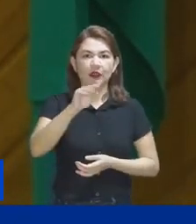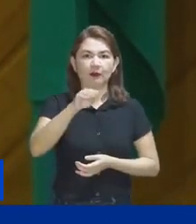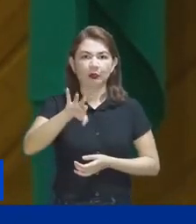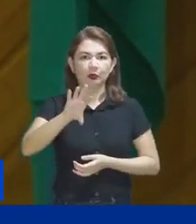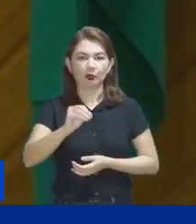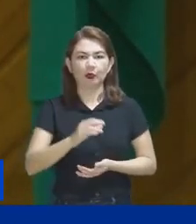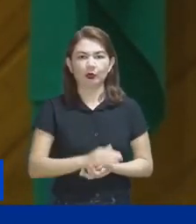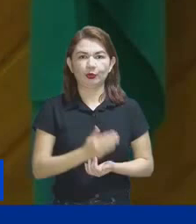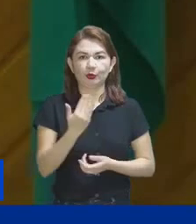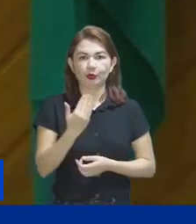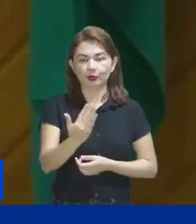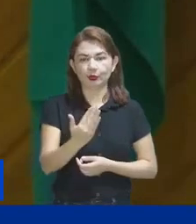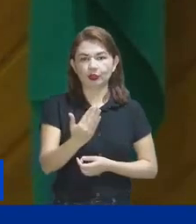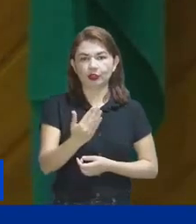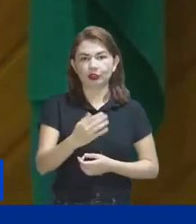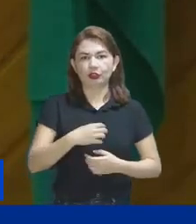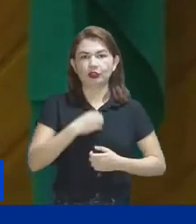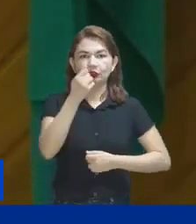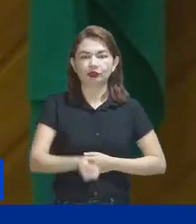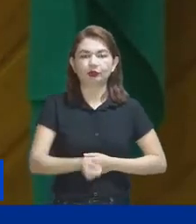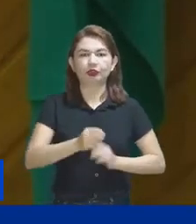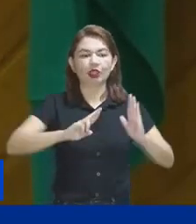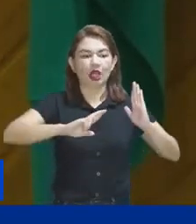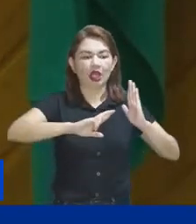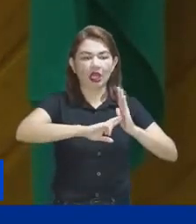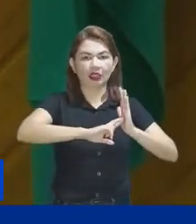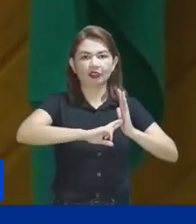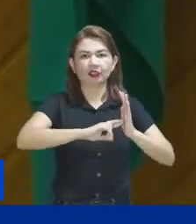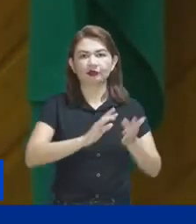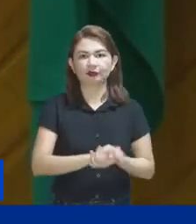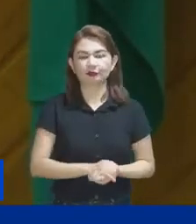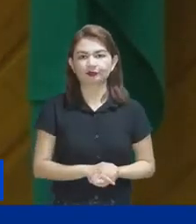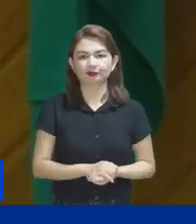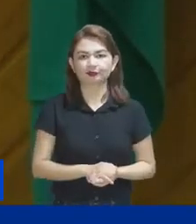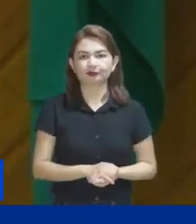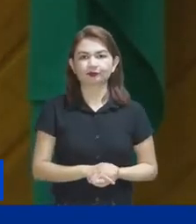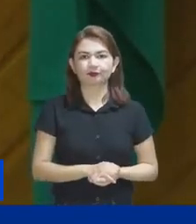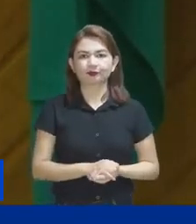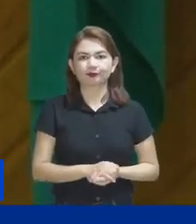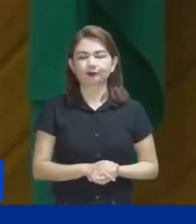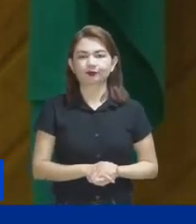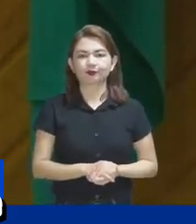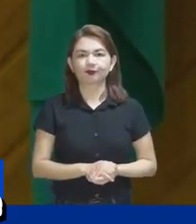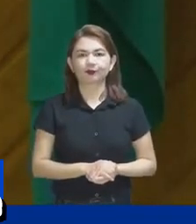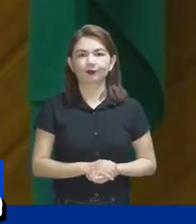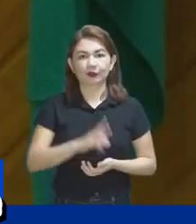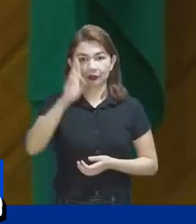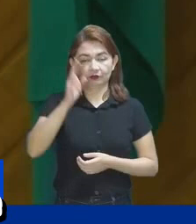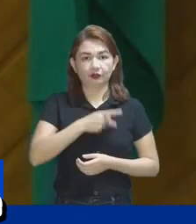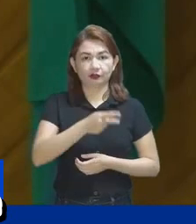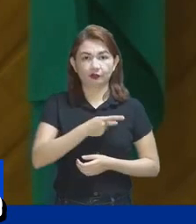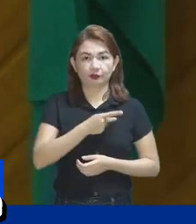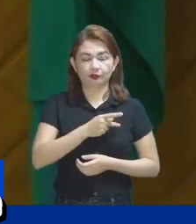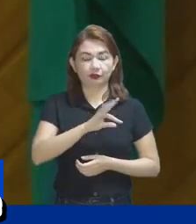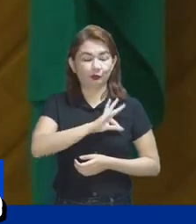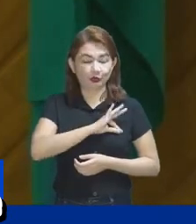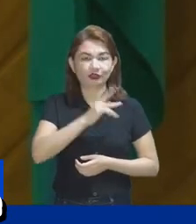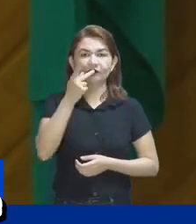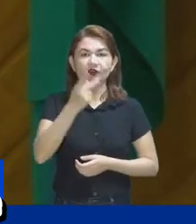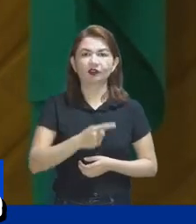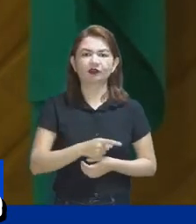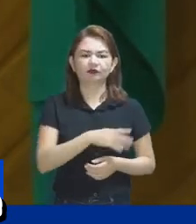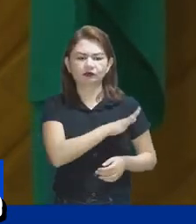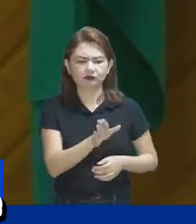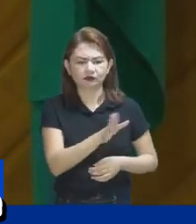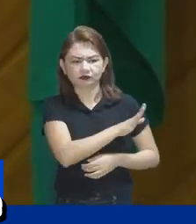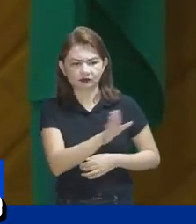juiz, o excelentíssimo juiz relator do caso. Disse o delegado Fábio: foram saindo 1, 2,